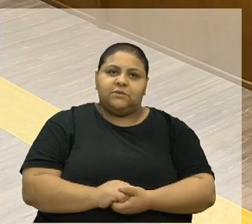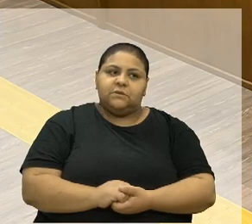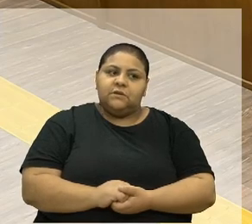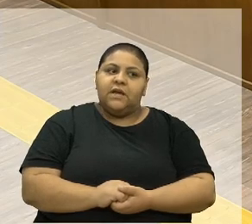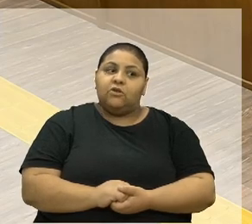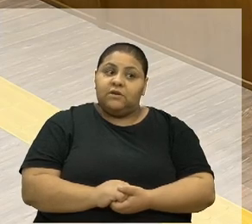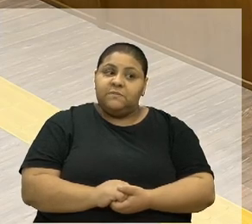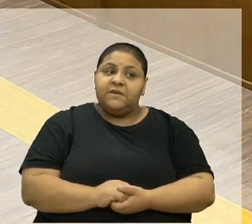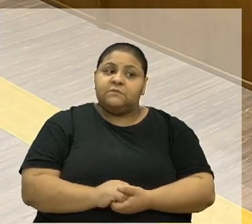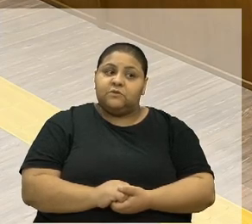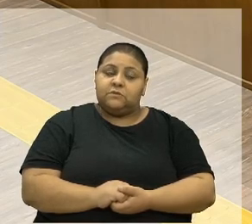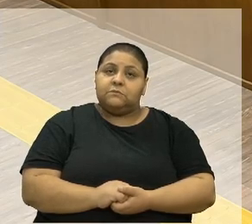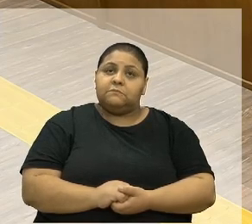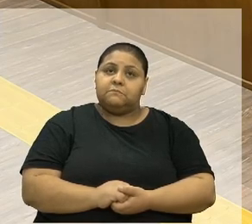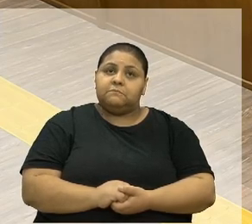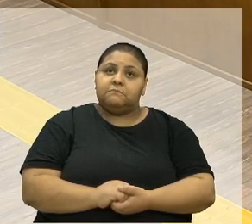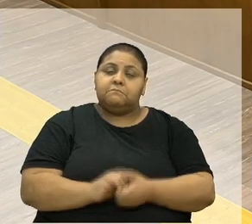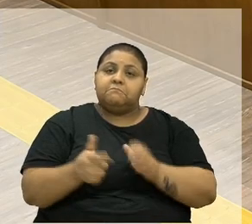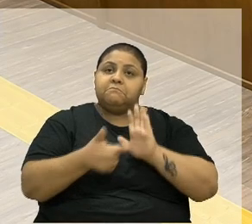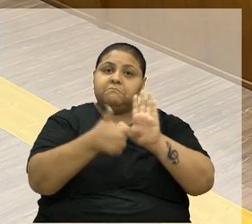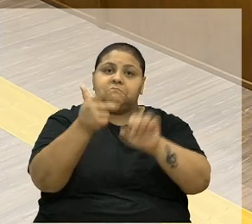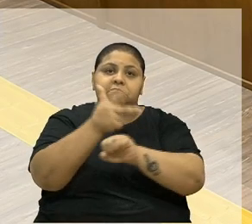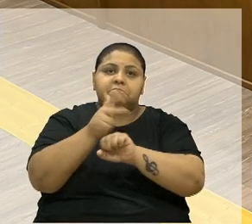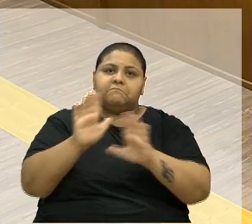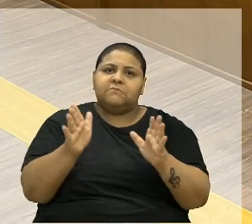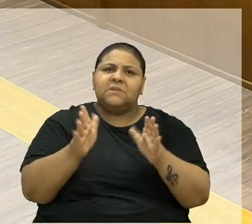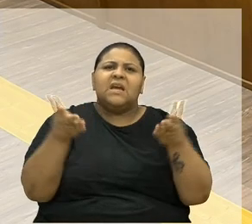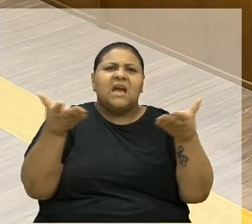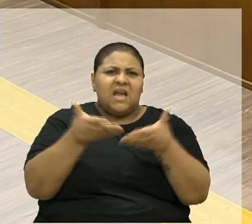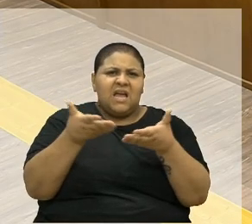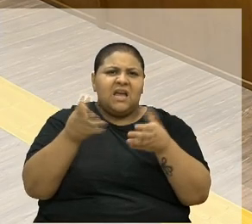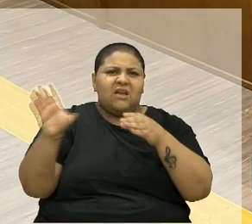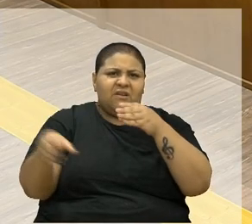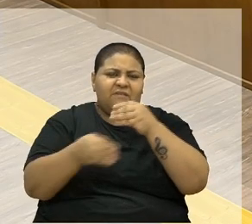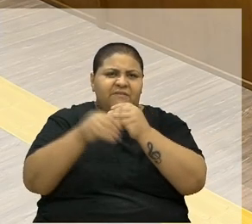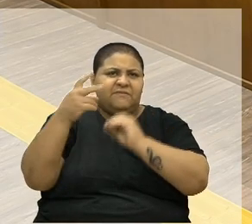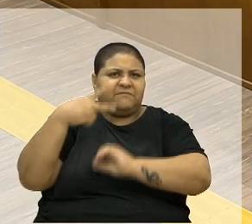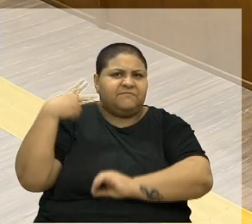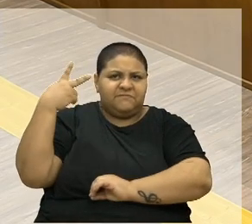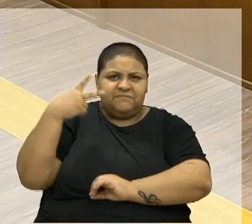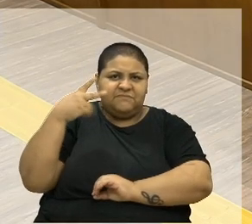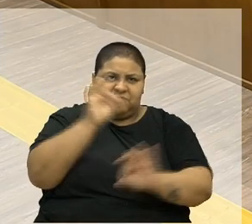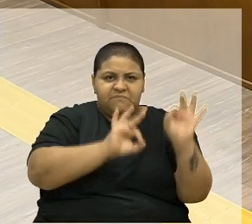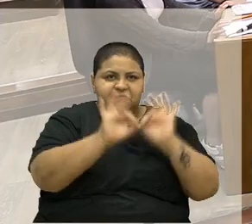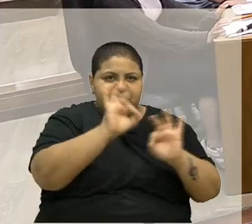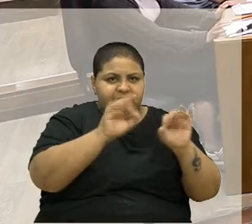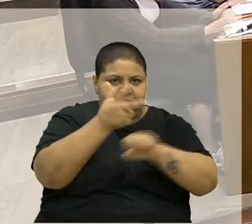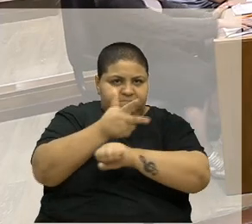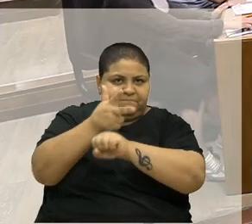Douglas não tá aparecendo o vídeo Som Acho que vamos no seu a parte vereadora enquanto